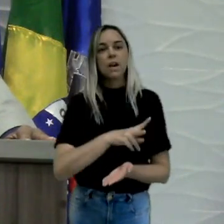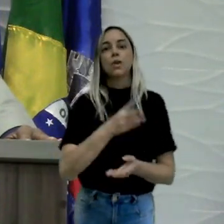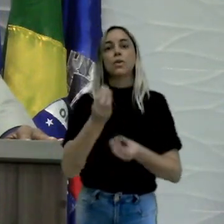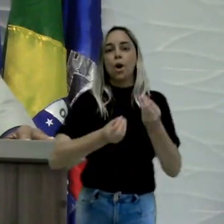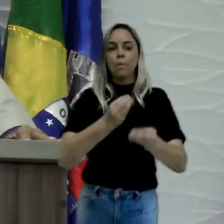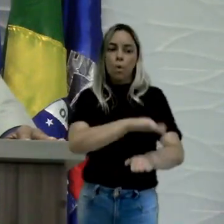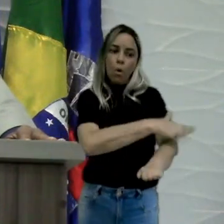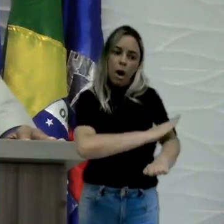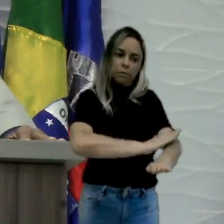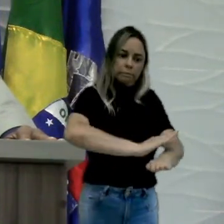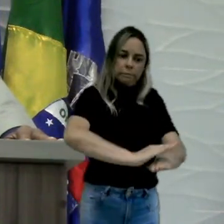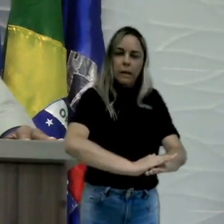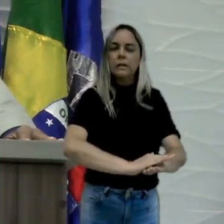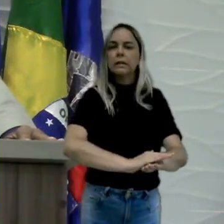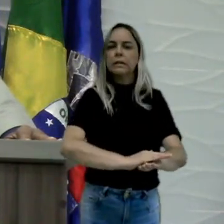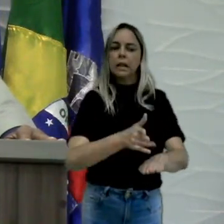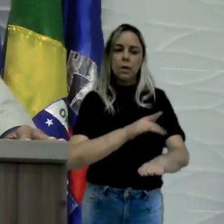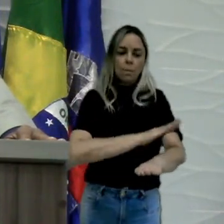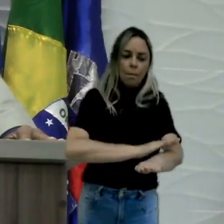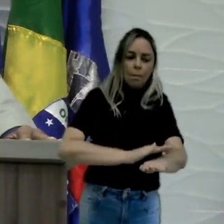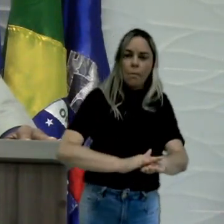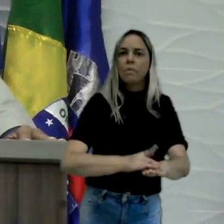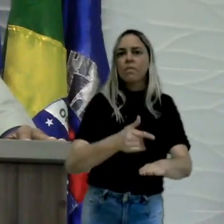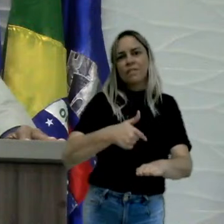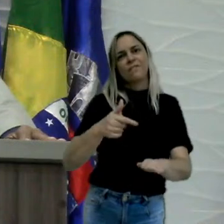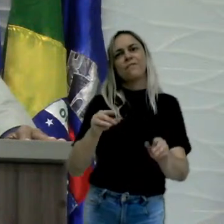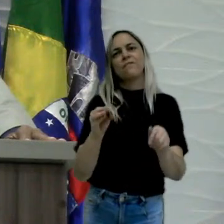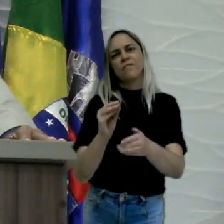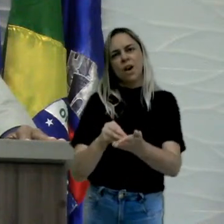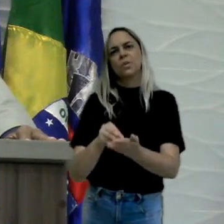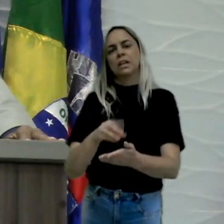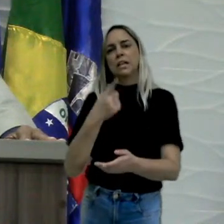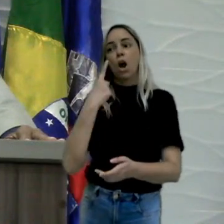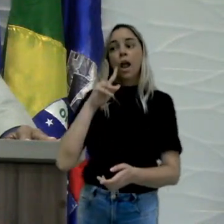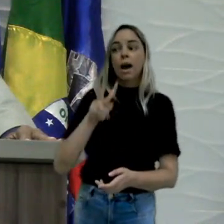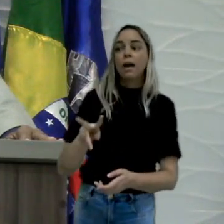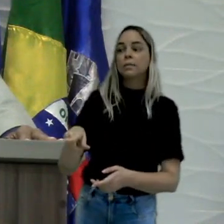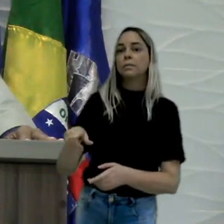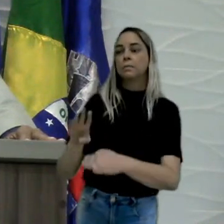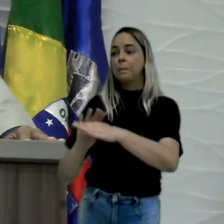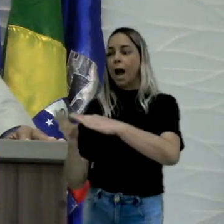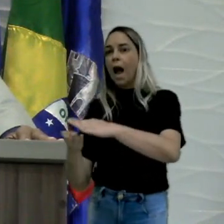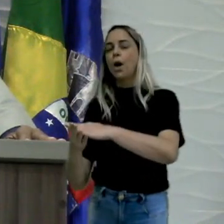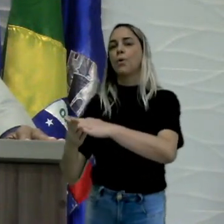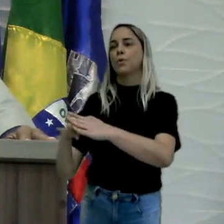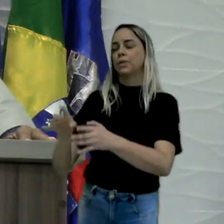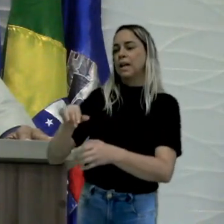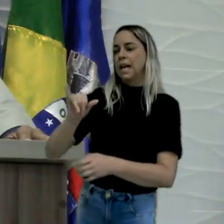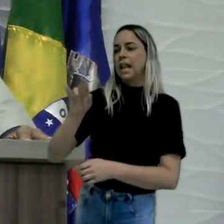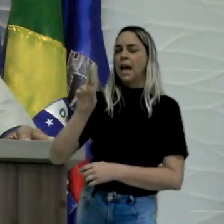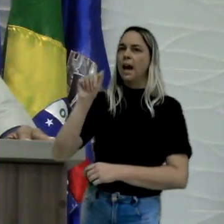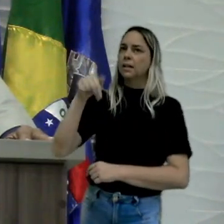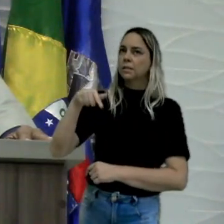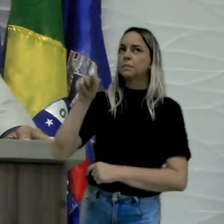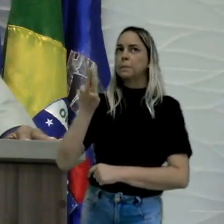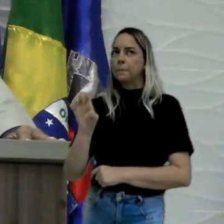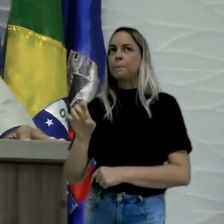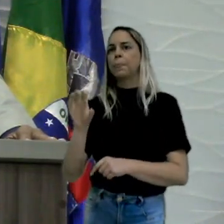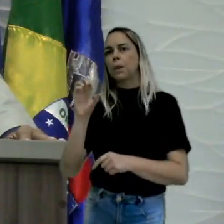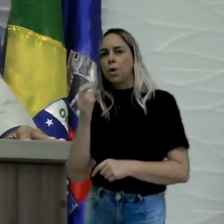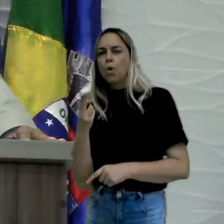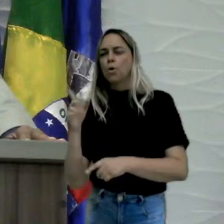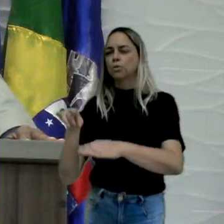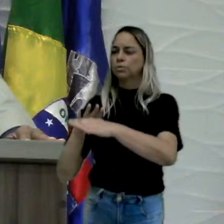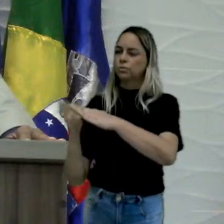rua. Aí se você for o Iraque, Tela Frango, Vale do Una, eu queria que esse